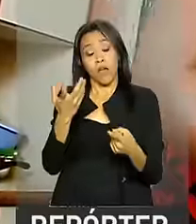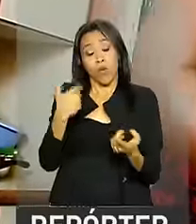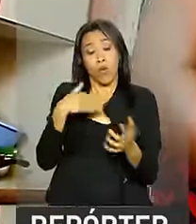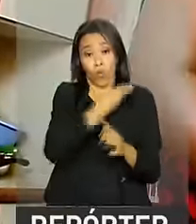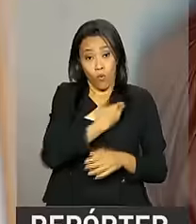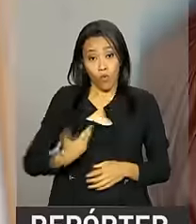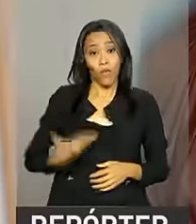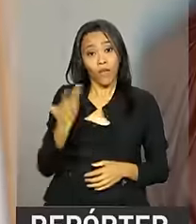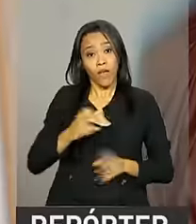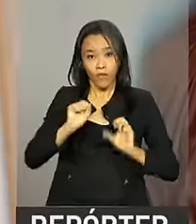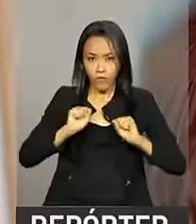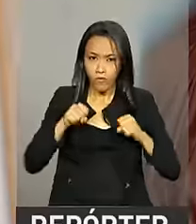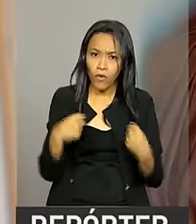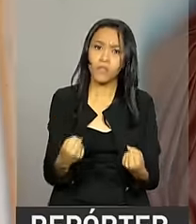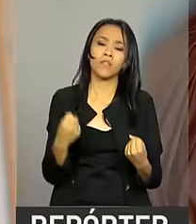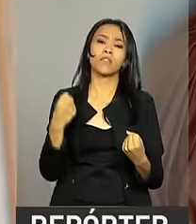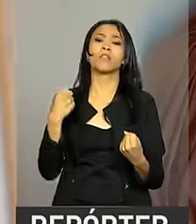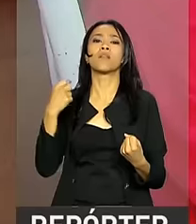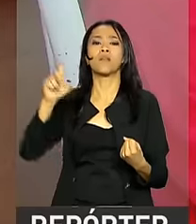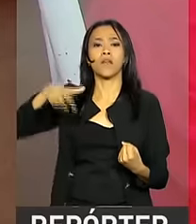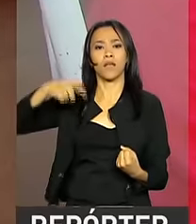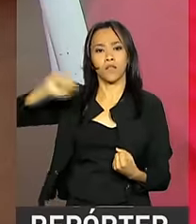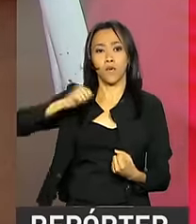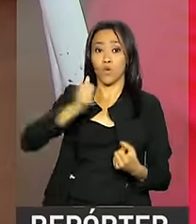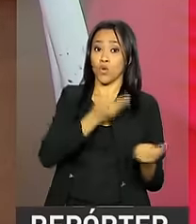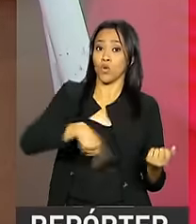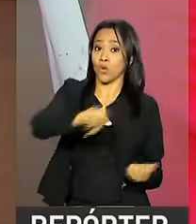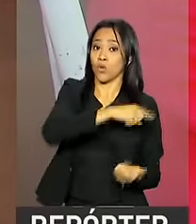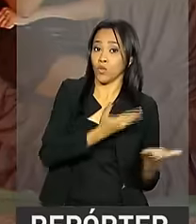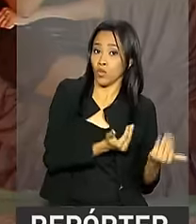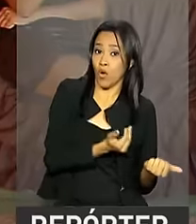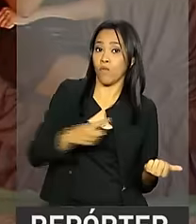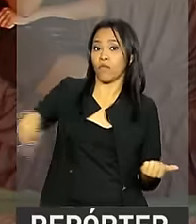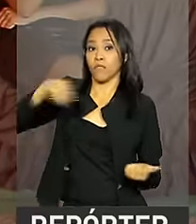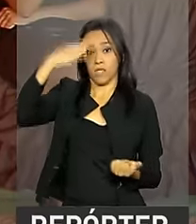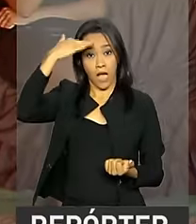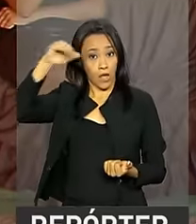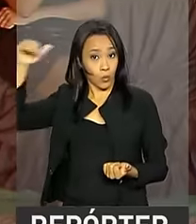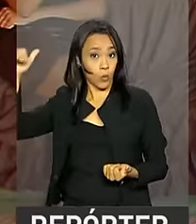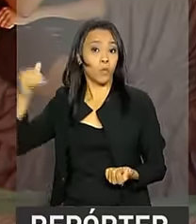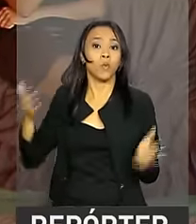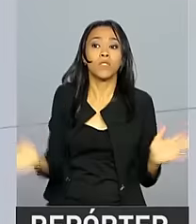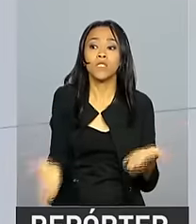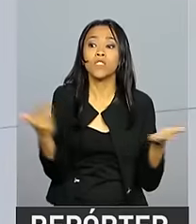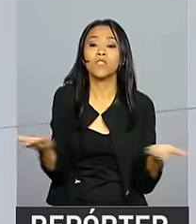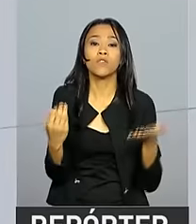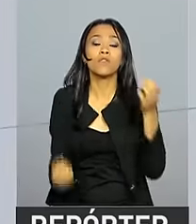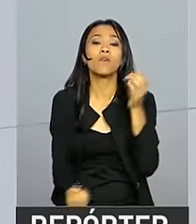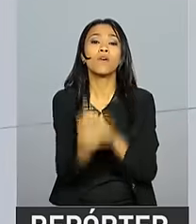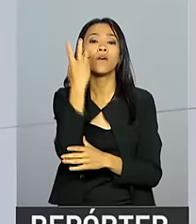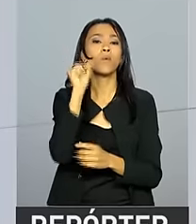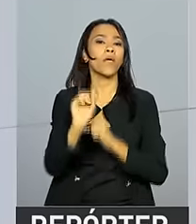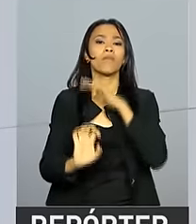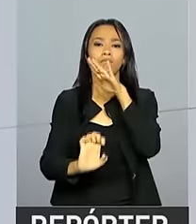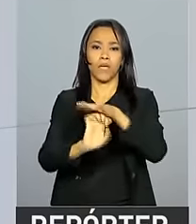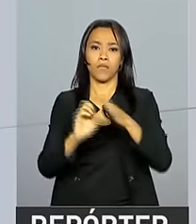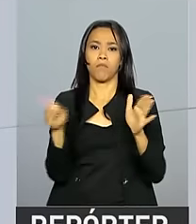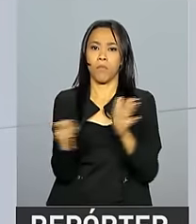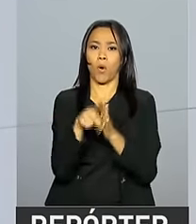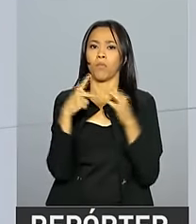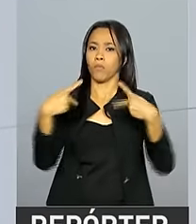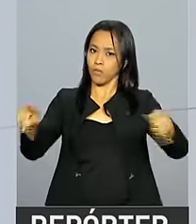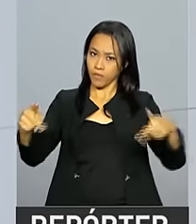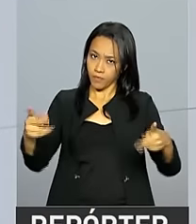Bolsa Família. Jovens e adultos vão receber incentivos para abrir o próprio negócio. Nós também estamos criando programas